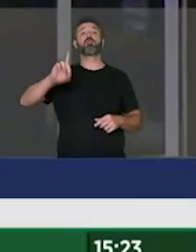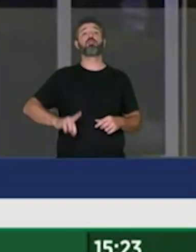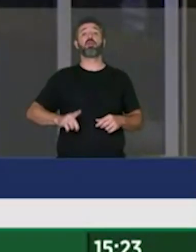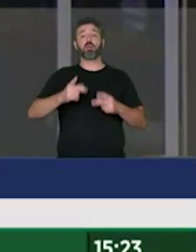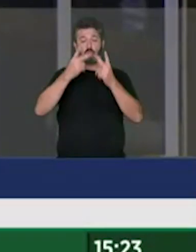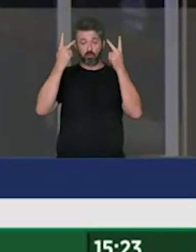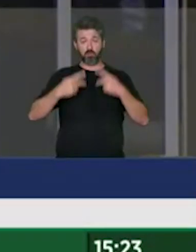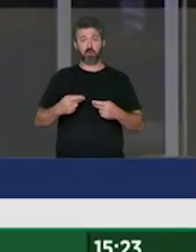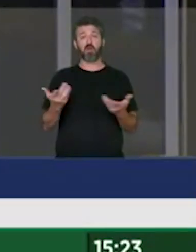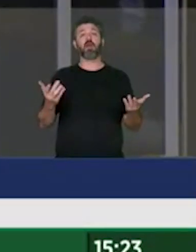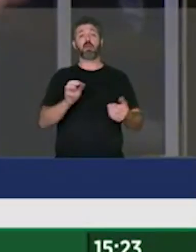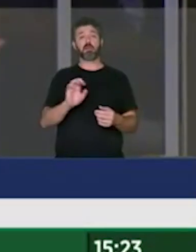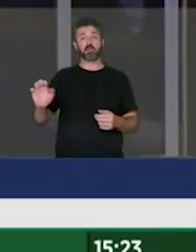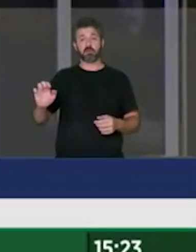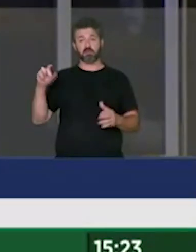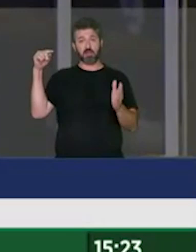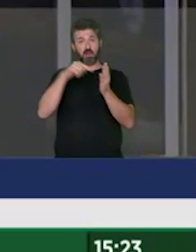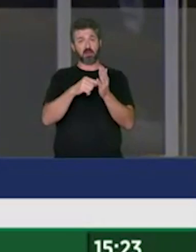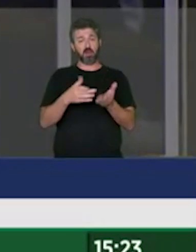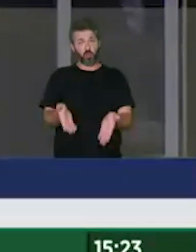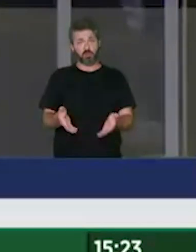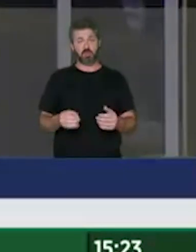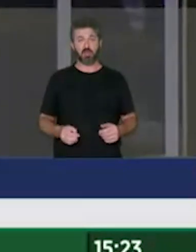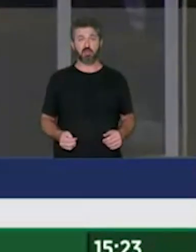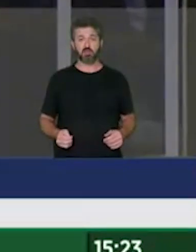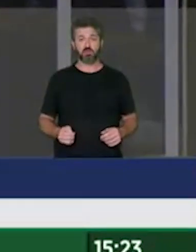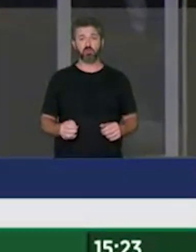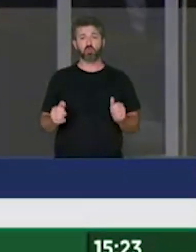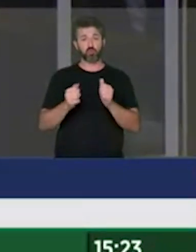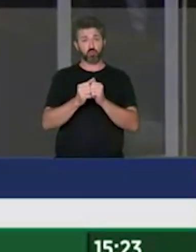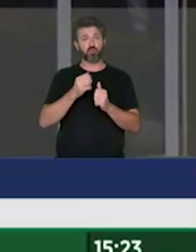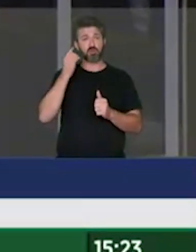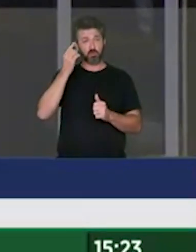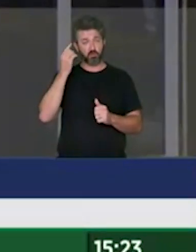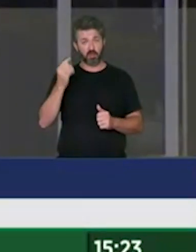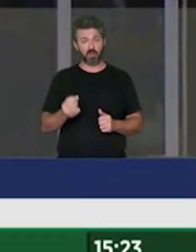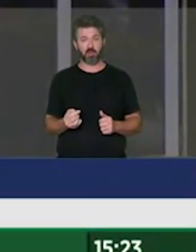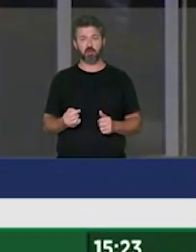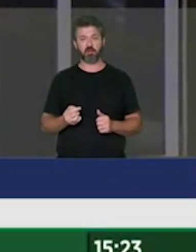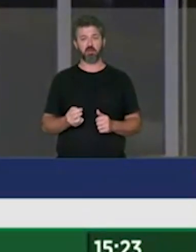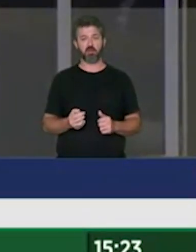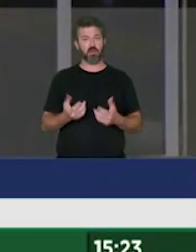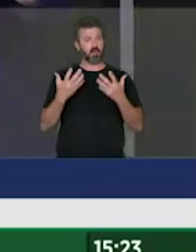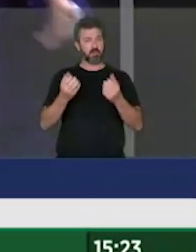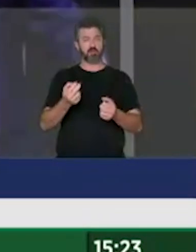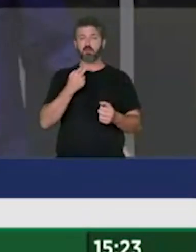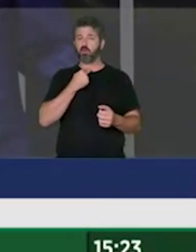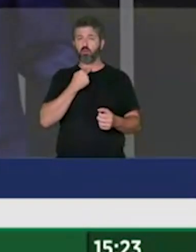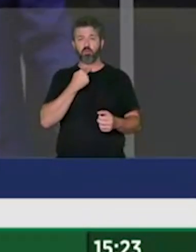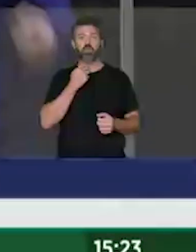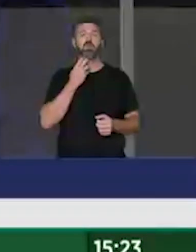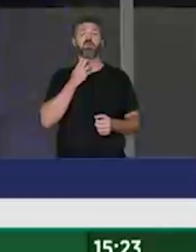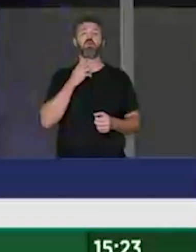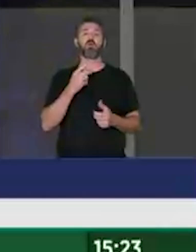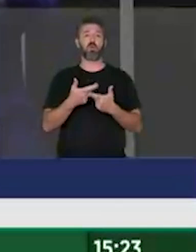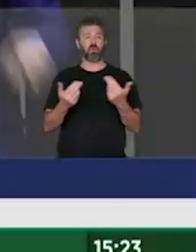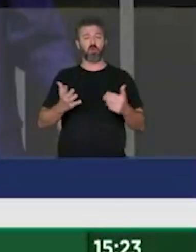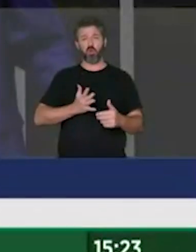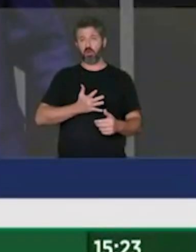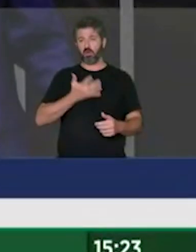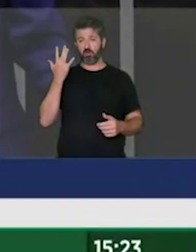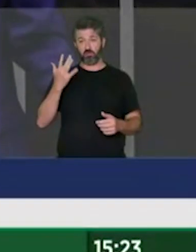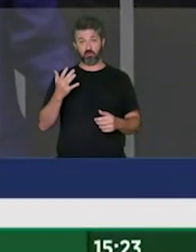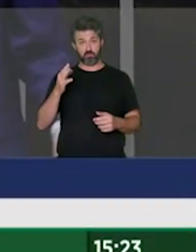esquerda para denunciar isso junto com todos os parlamentares que não podem aceitar condições desumanas na cadeia, ainda